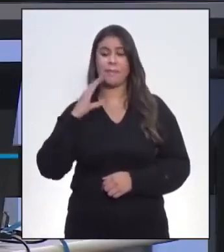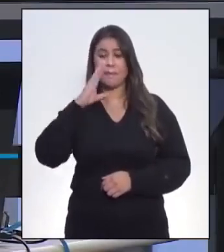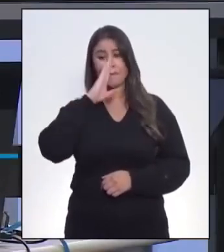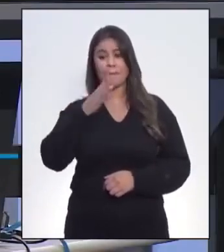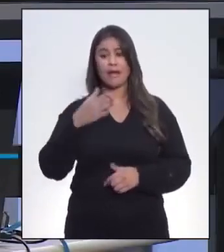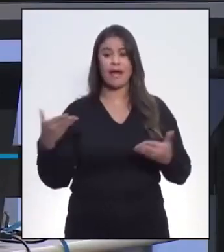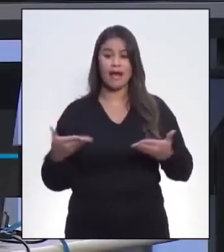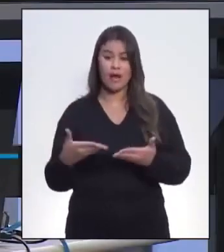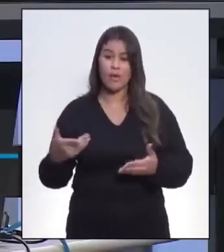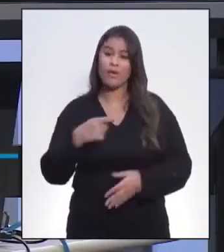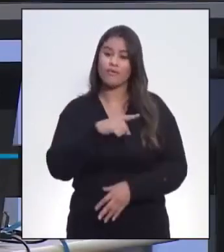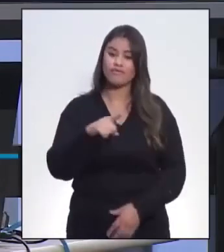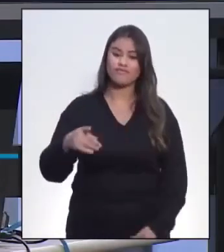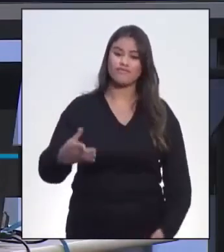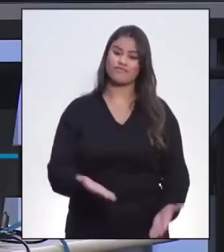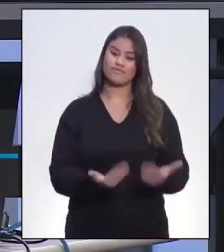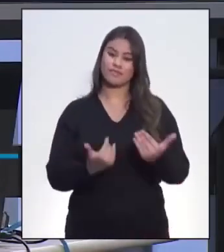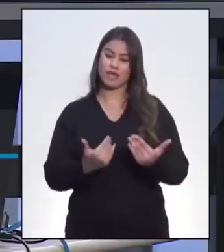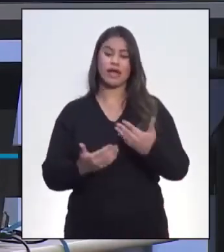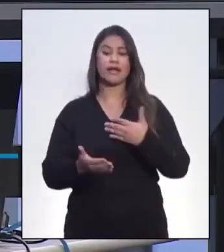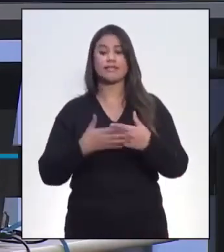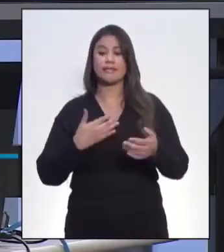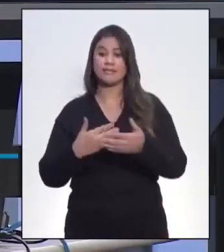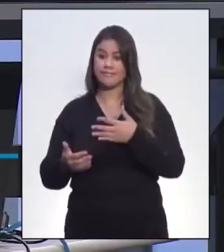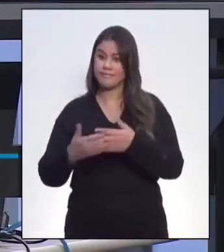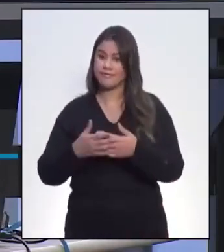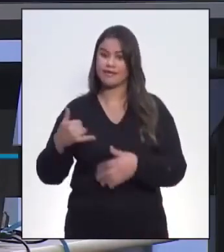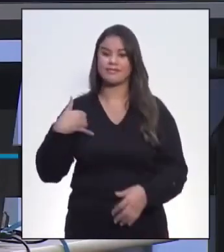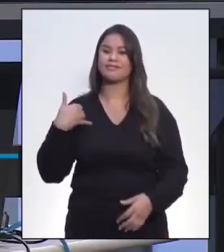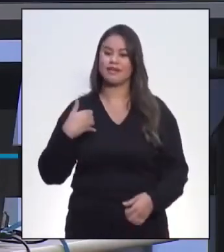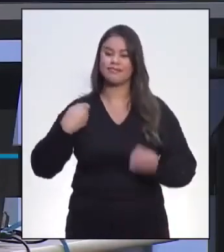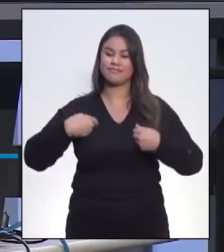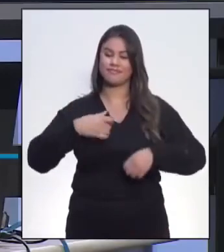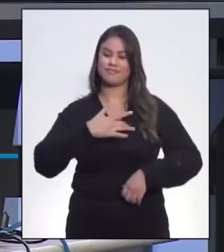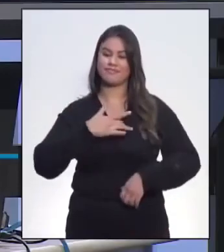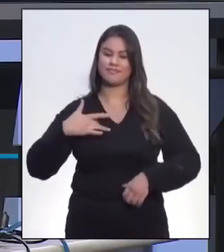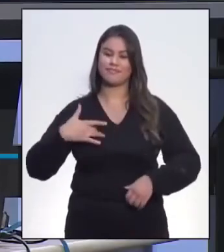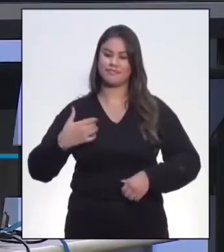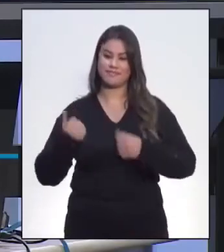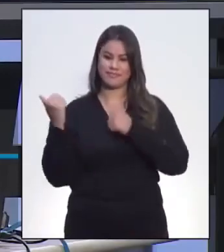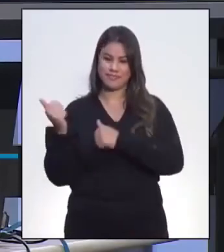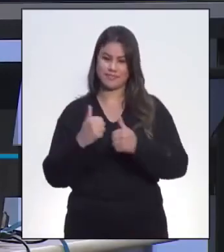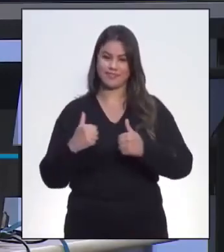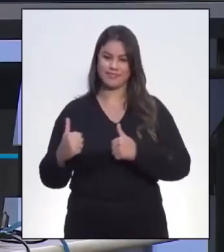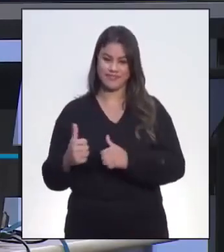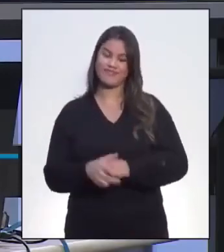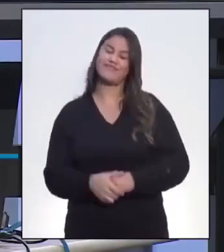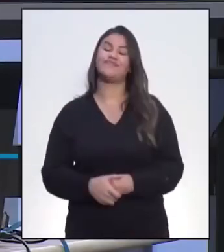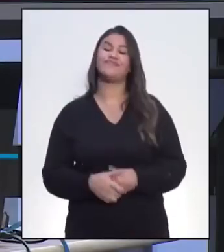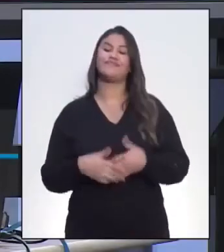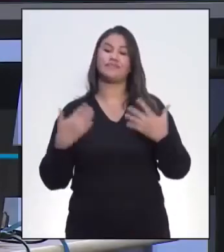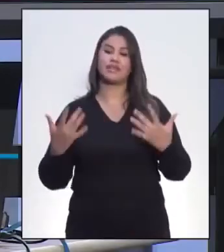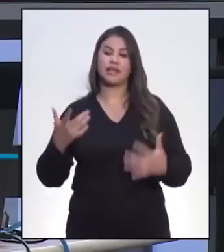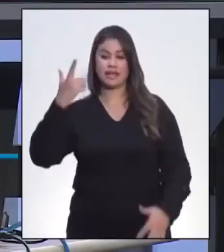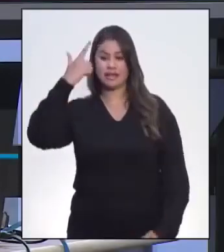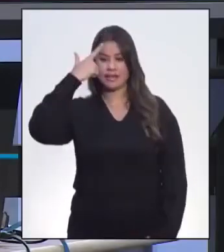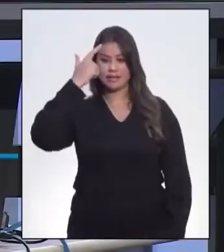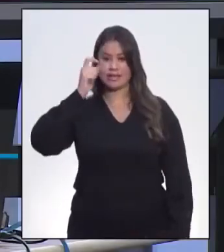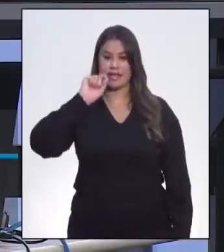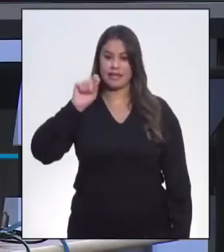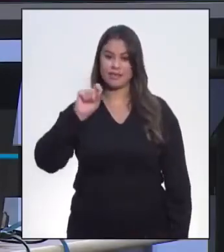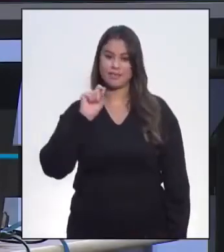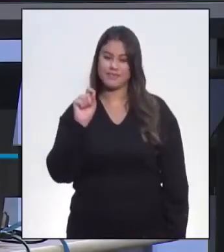não só de vocês, de qualquer um. Tá? Então, a ideia desse infográfico aí é só dar um aperitivo para você, não